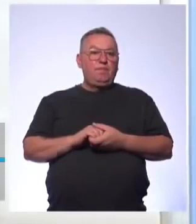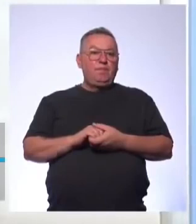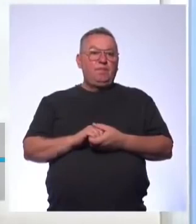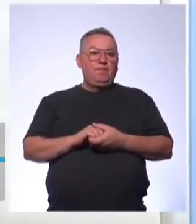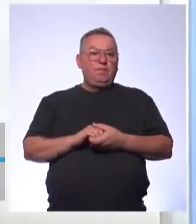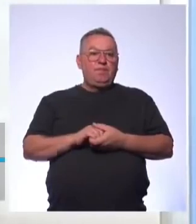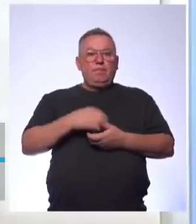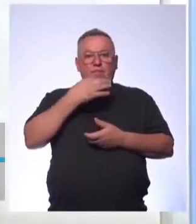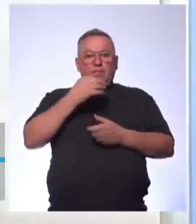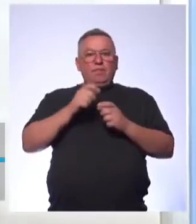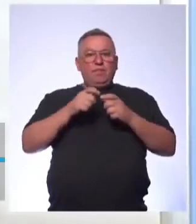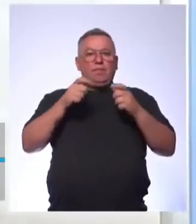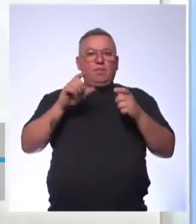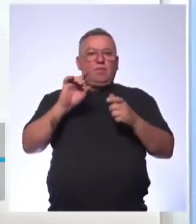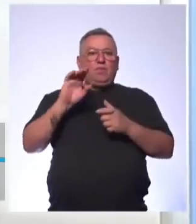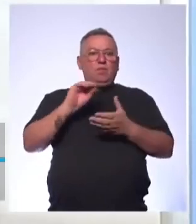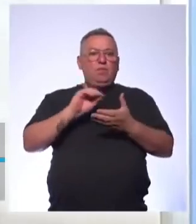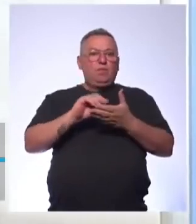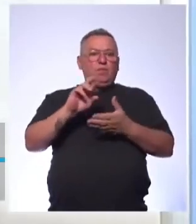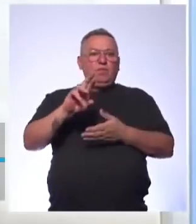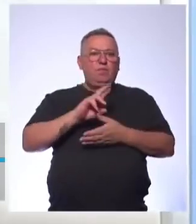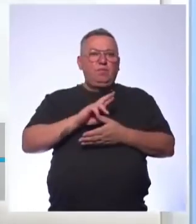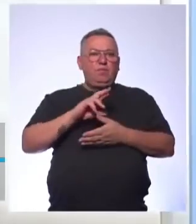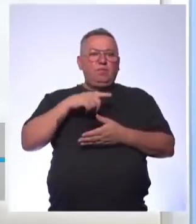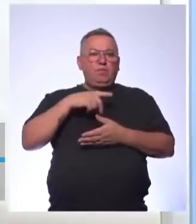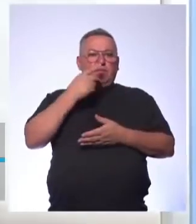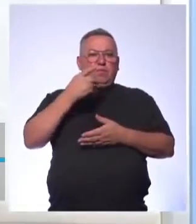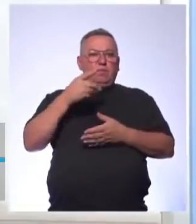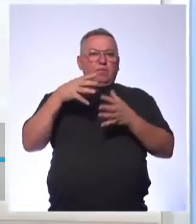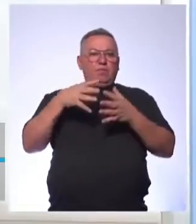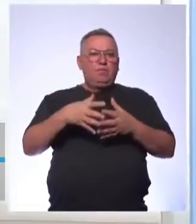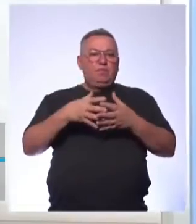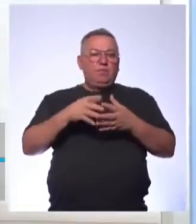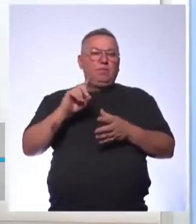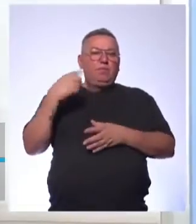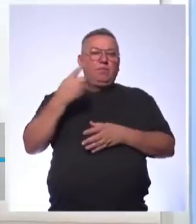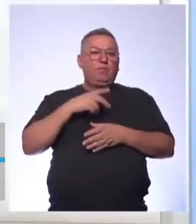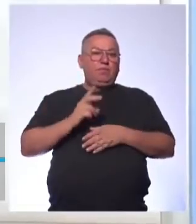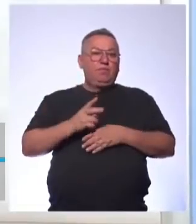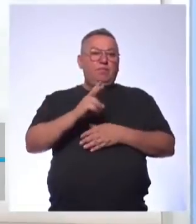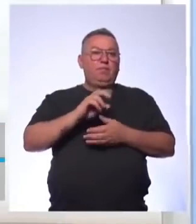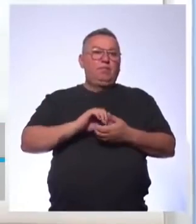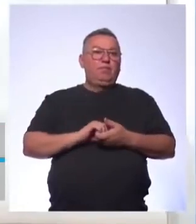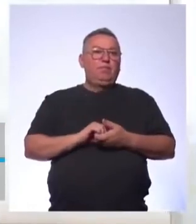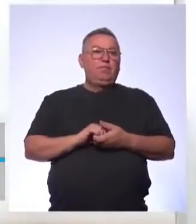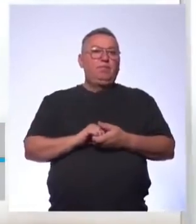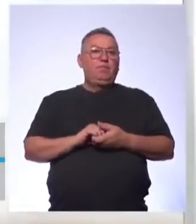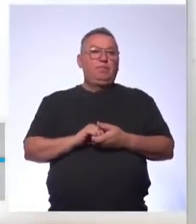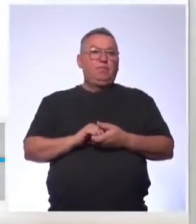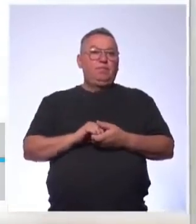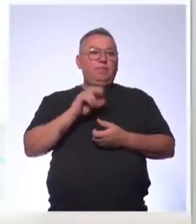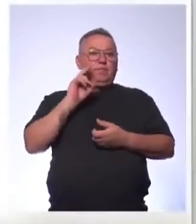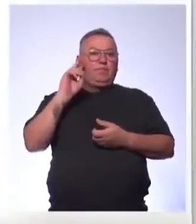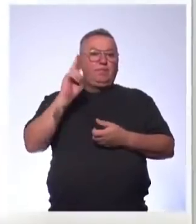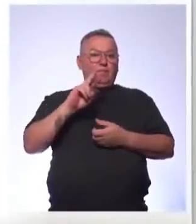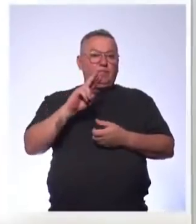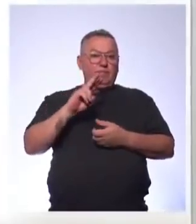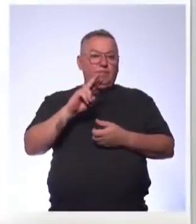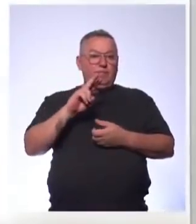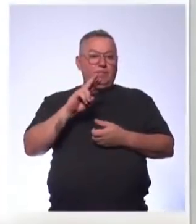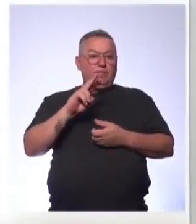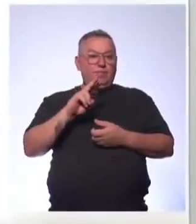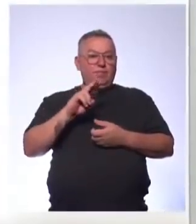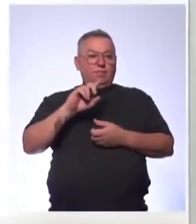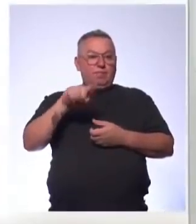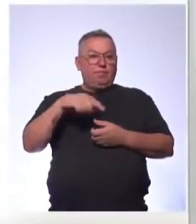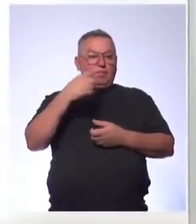Acho que a maioria só foi essas umas respostas, porque eles estão dizendo que está travando, mas nós vamos seguir em frente, tá bom? Então, vamos lá. Ó, passa